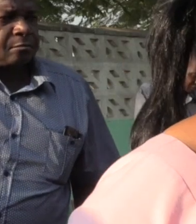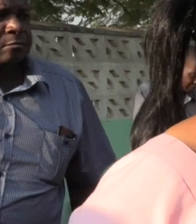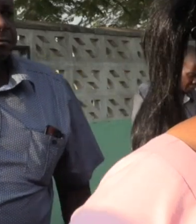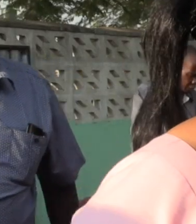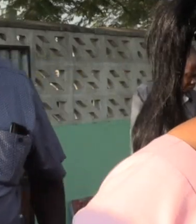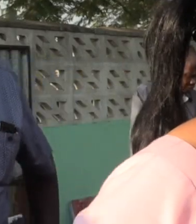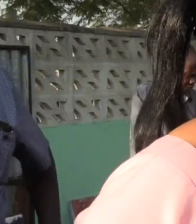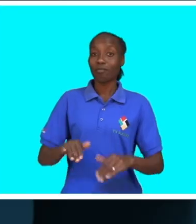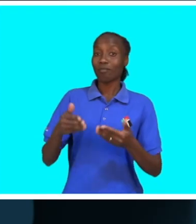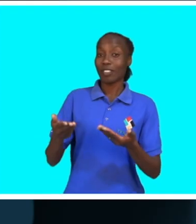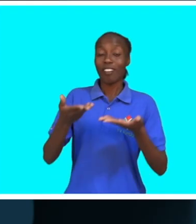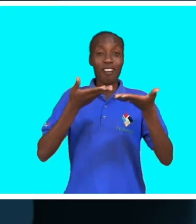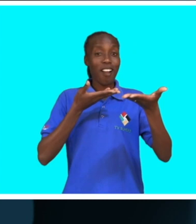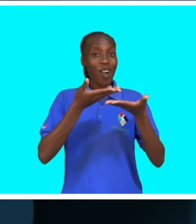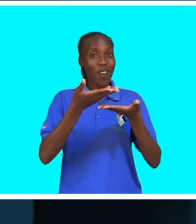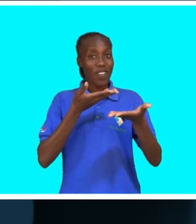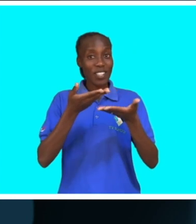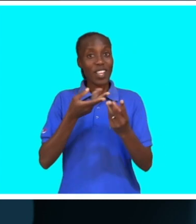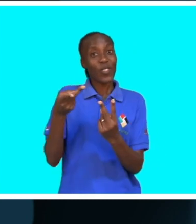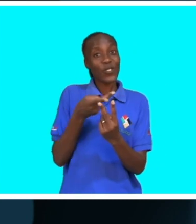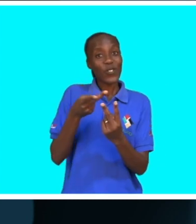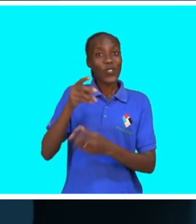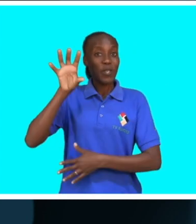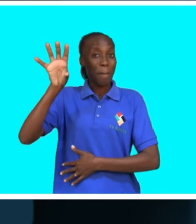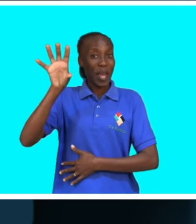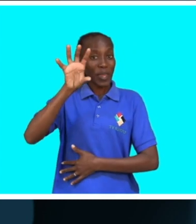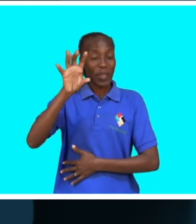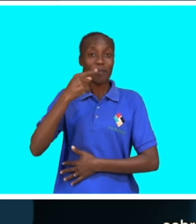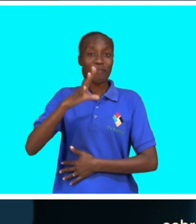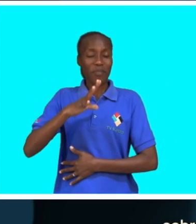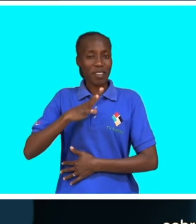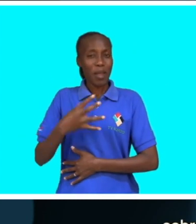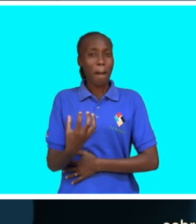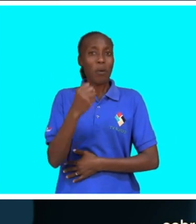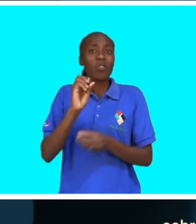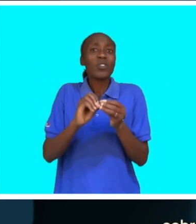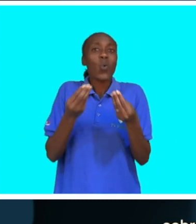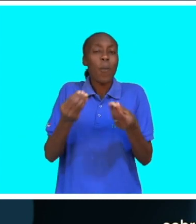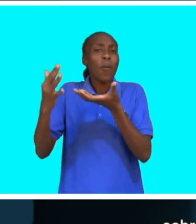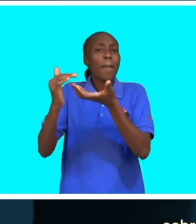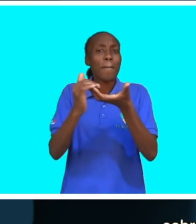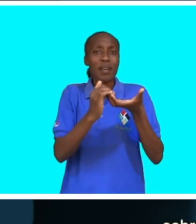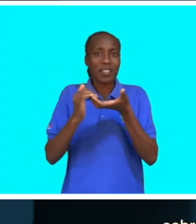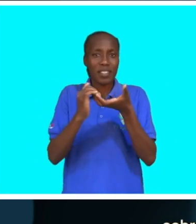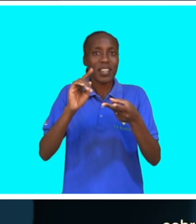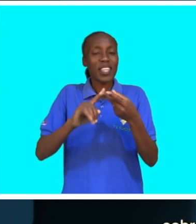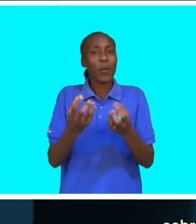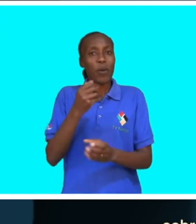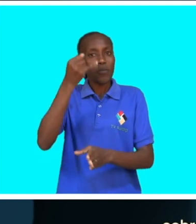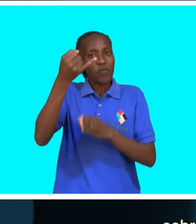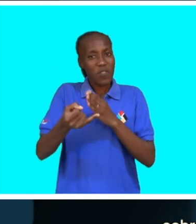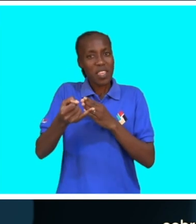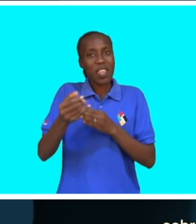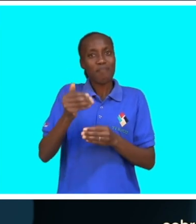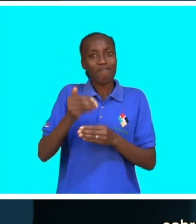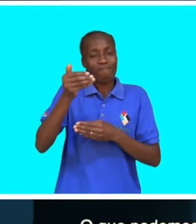conversa do momento entre os dois países, sobre como podemos estabelecer parceria, que